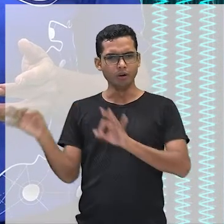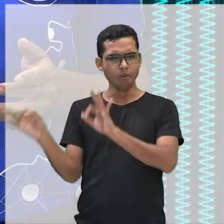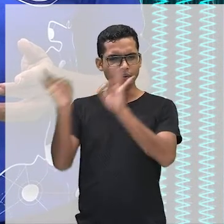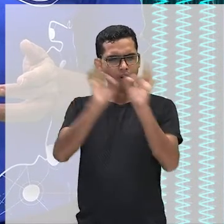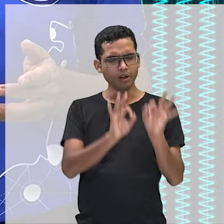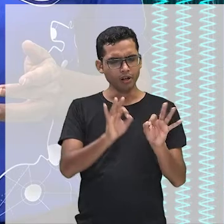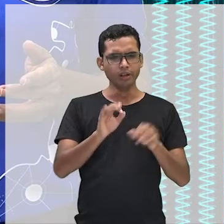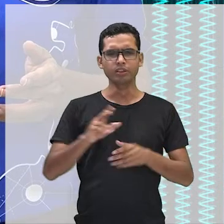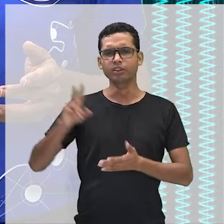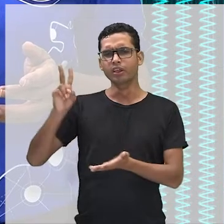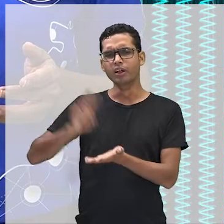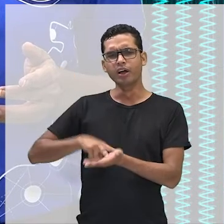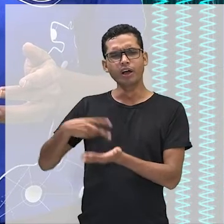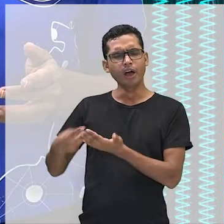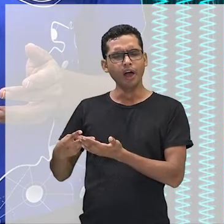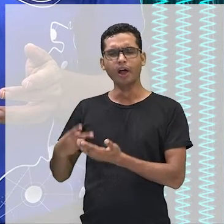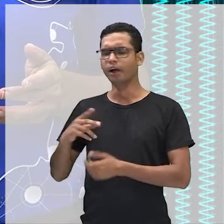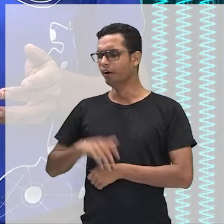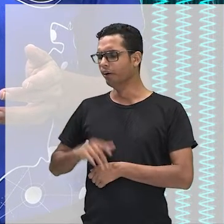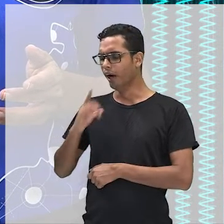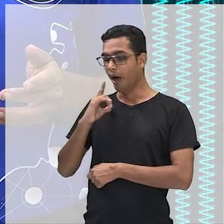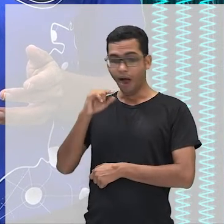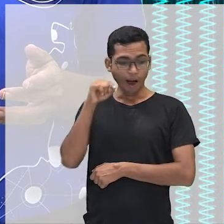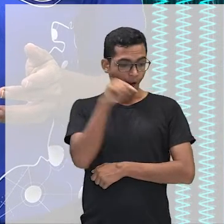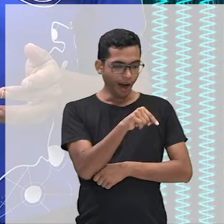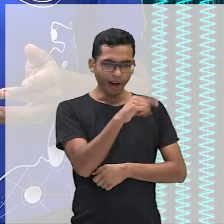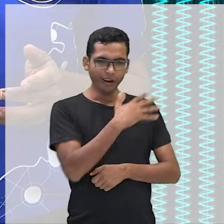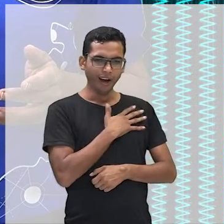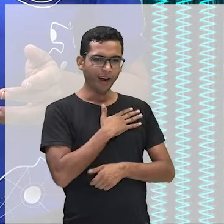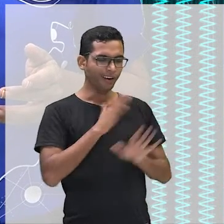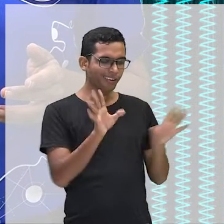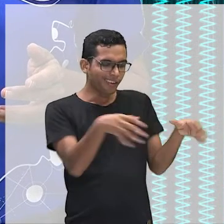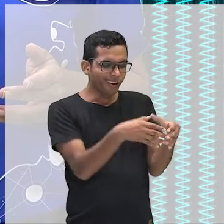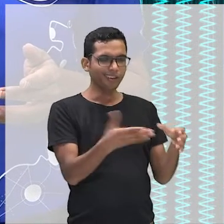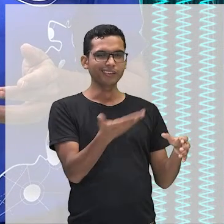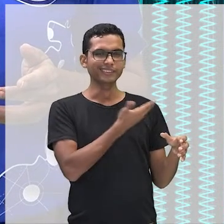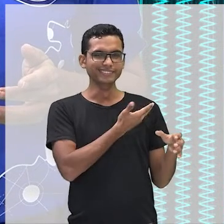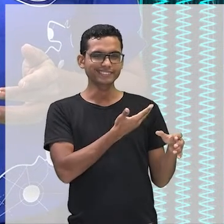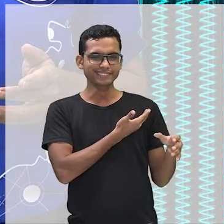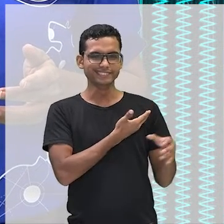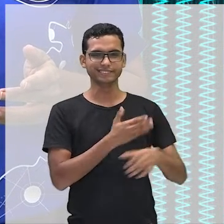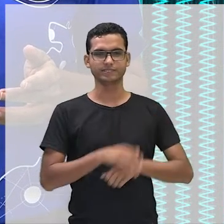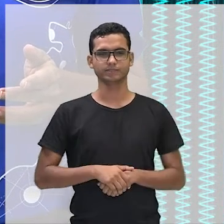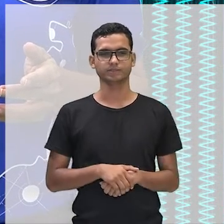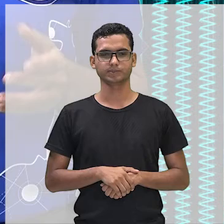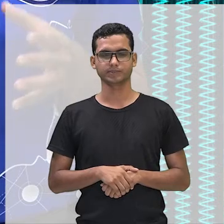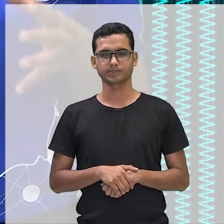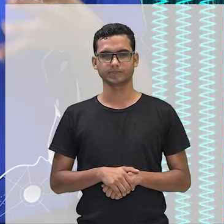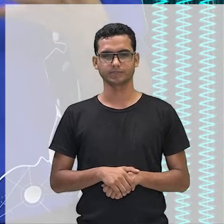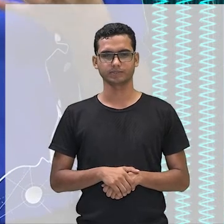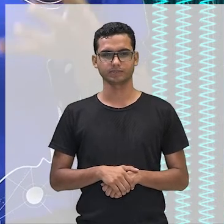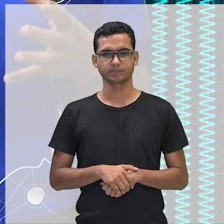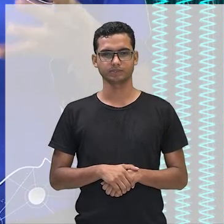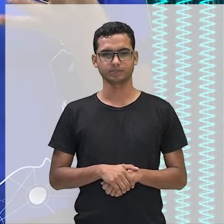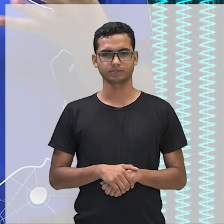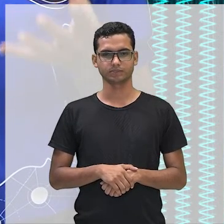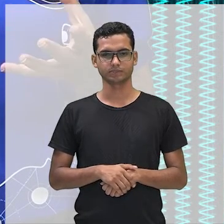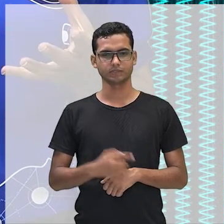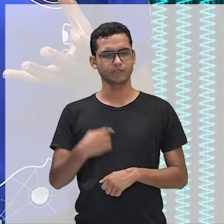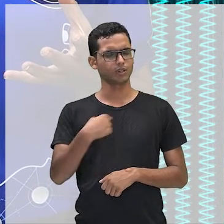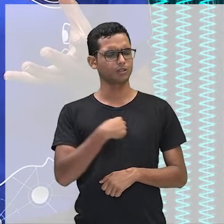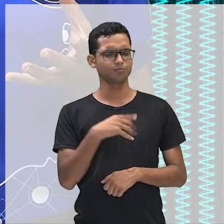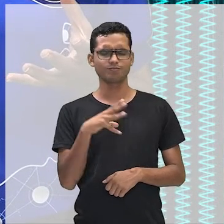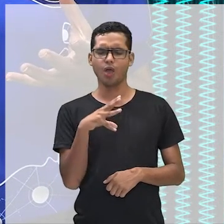Aqui estão os meus amigos, my friends. I love to play with. Eu adoro,